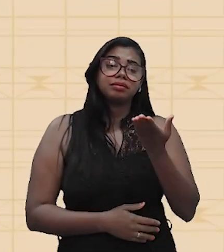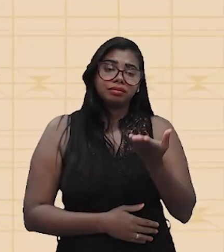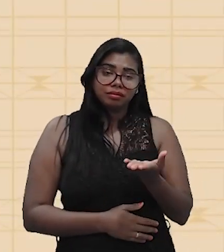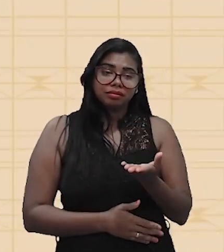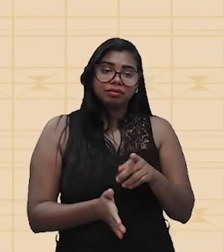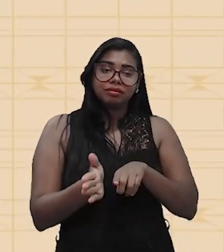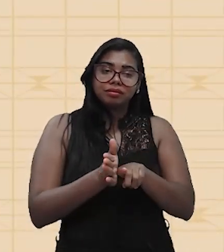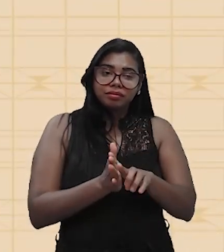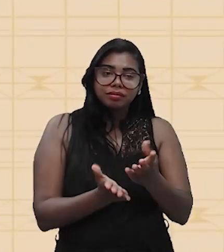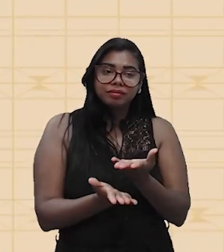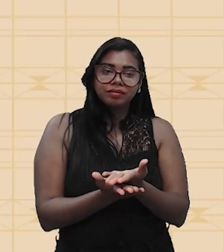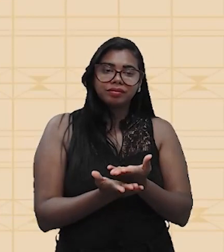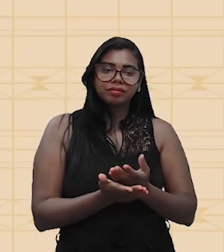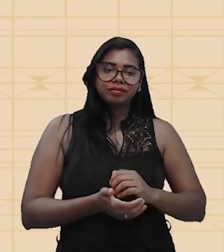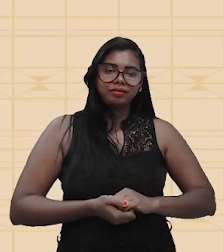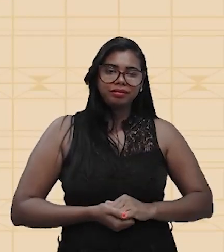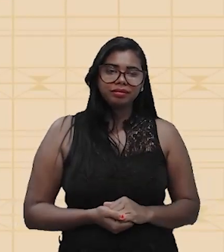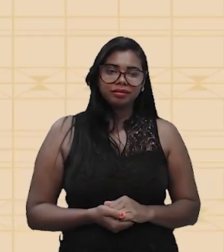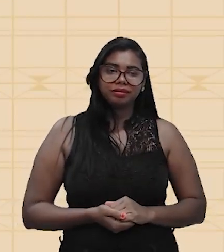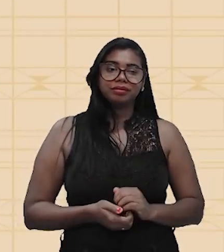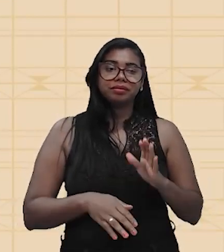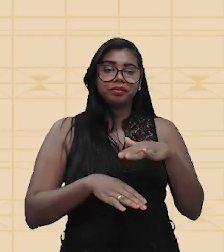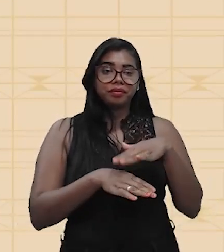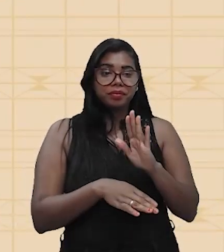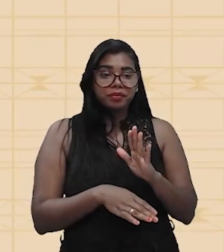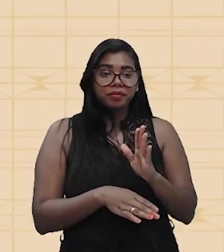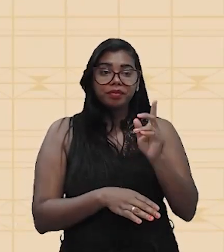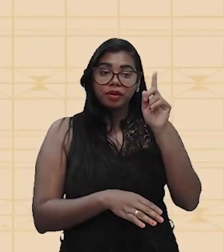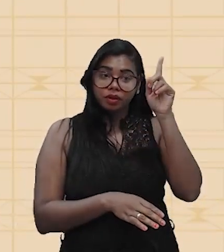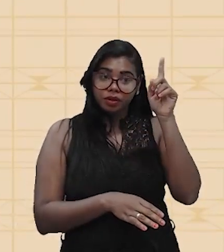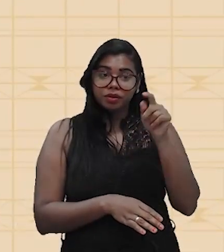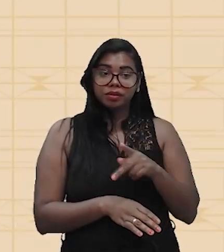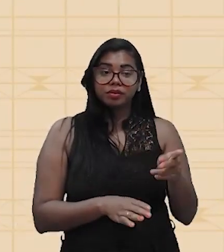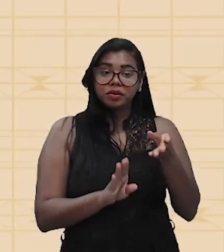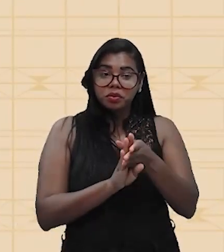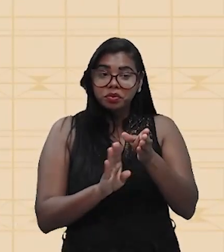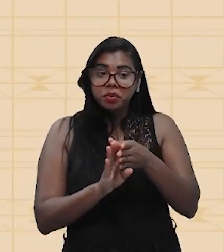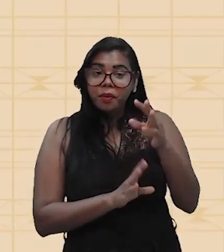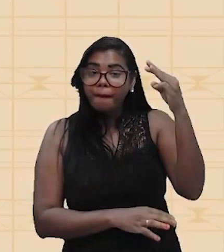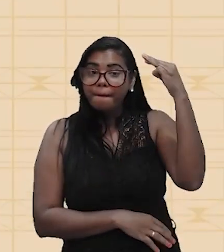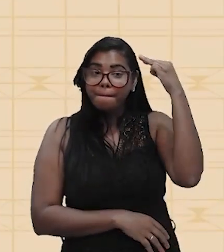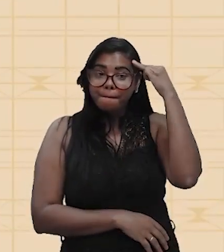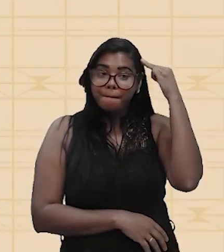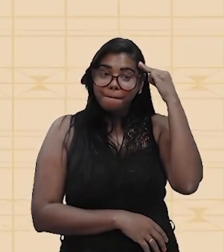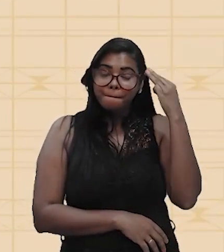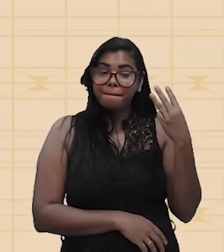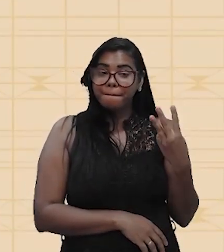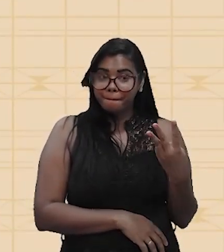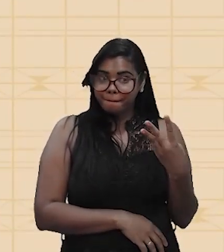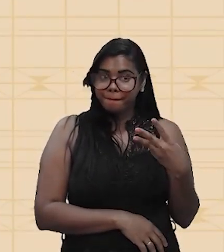onde ele tirou isso? Mas eu te aconselho a memorizar essas três pequenas equações.